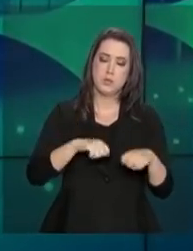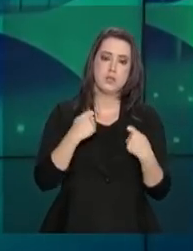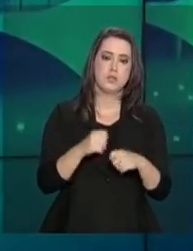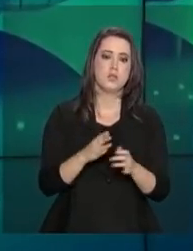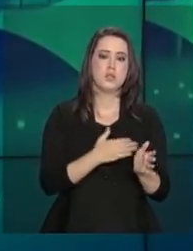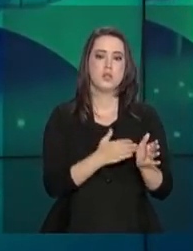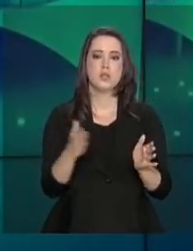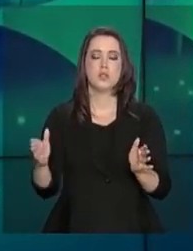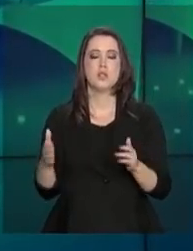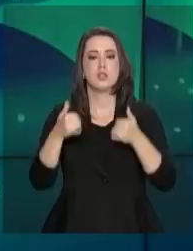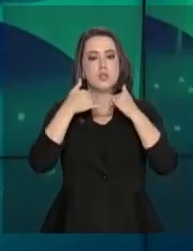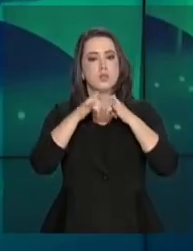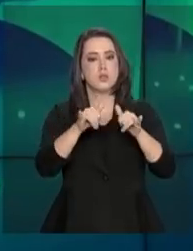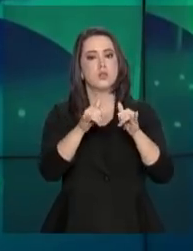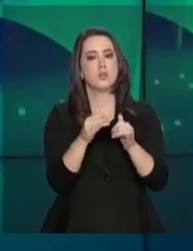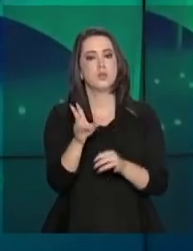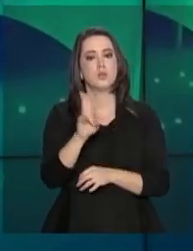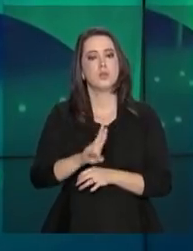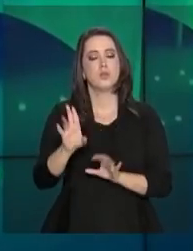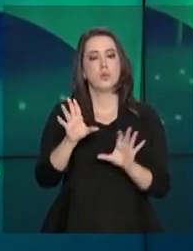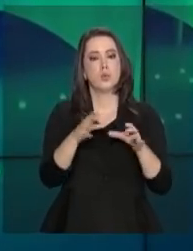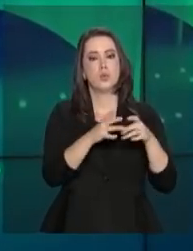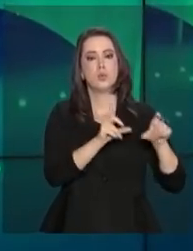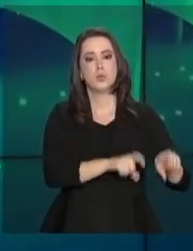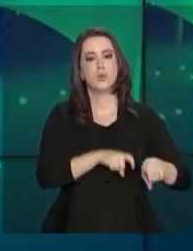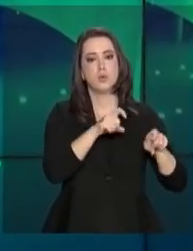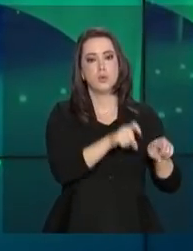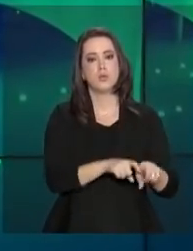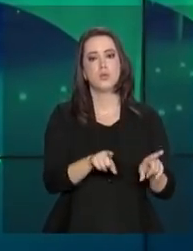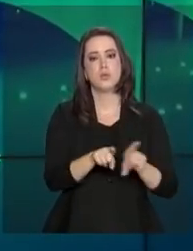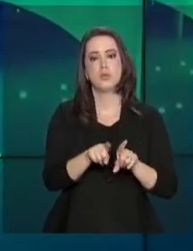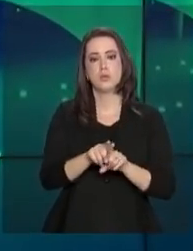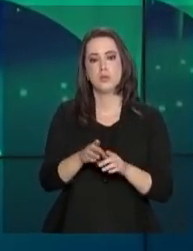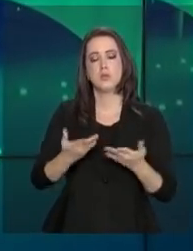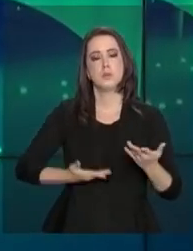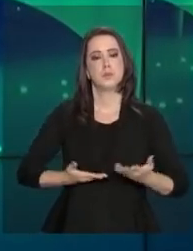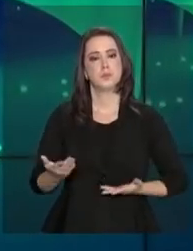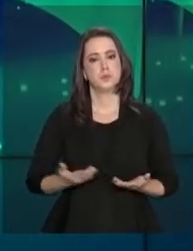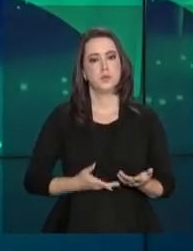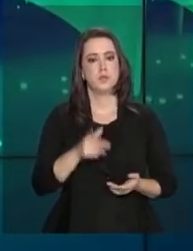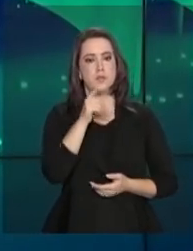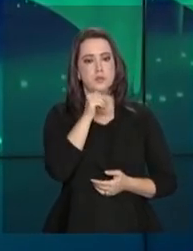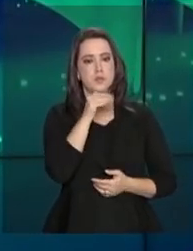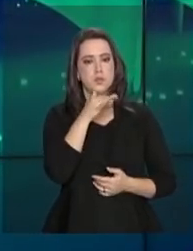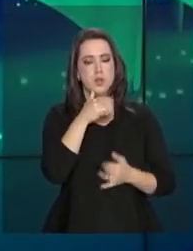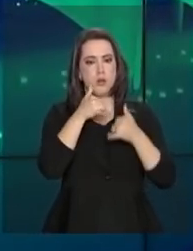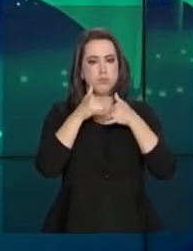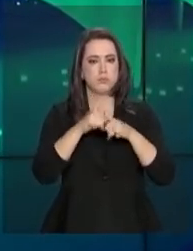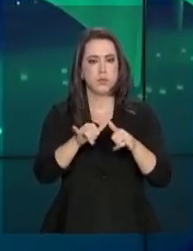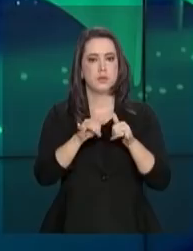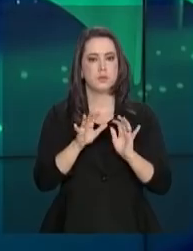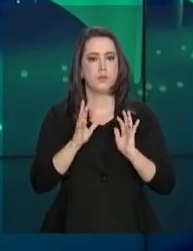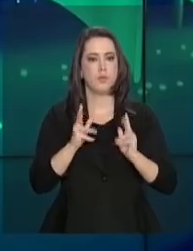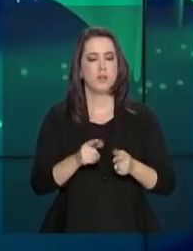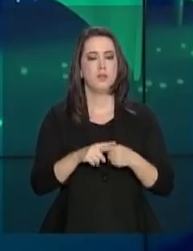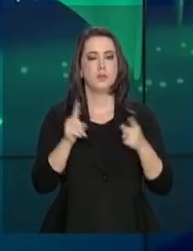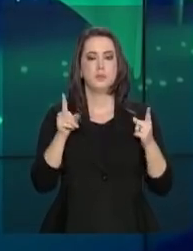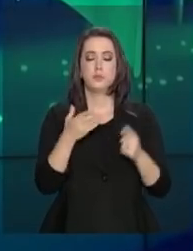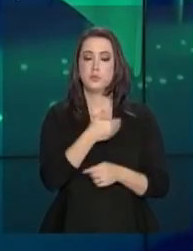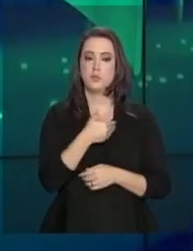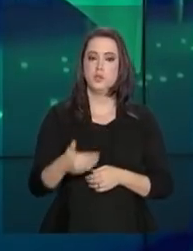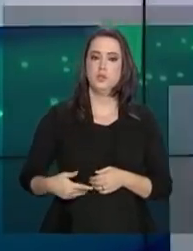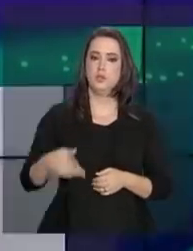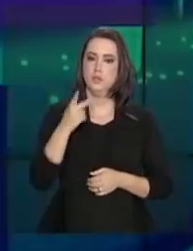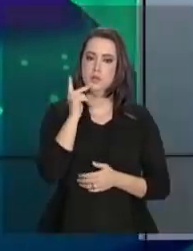custear a energia elétrica consumida pela classe rural além dos serviços públicos de água e esgoto e saneamento segundo o